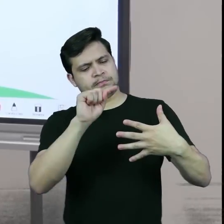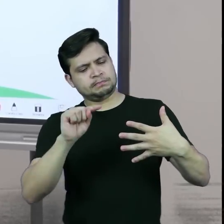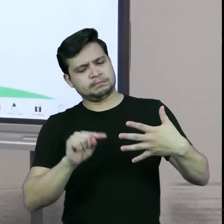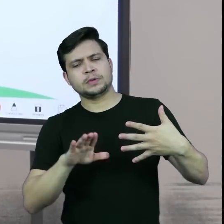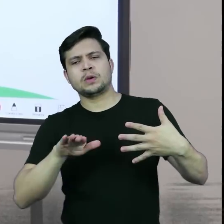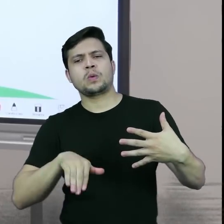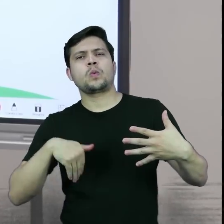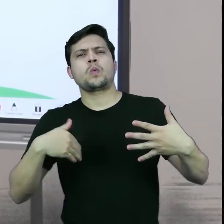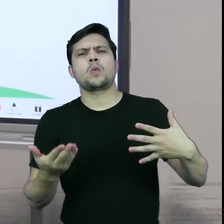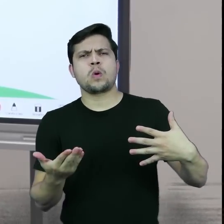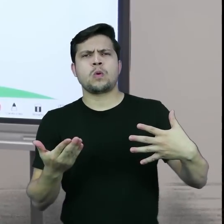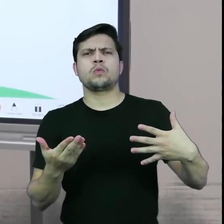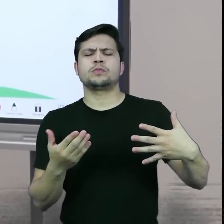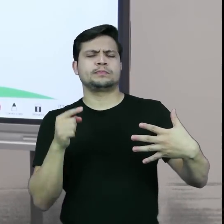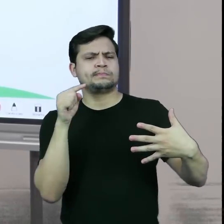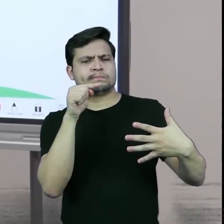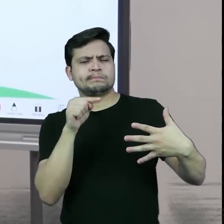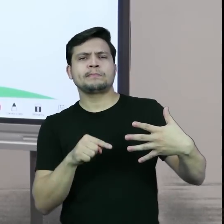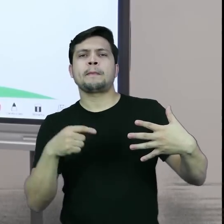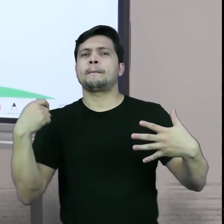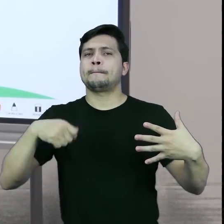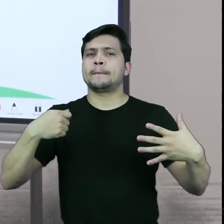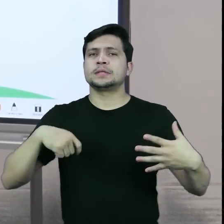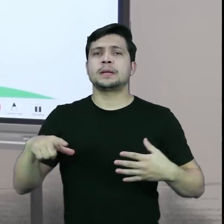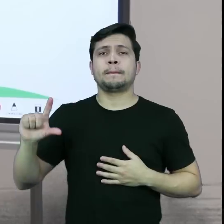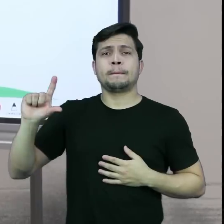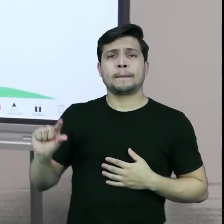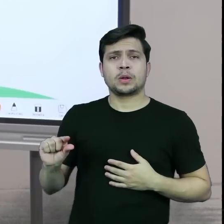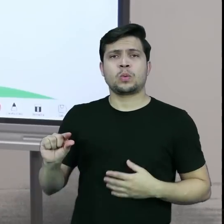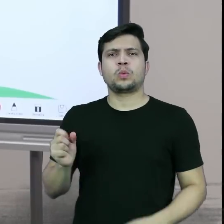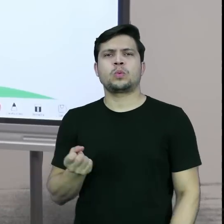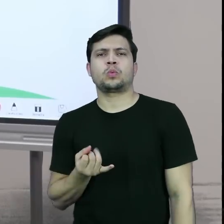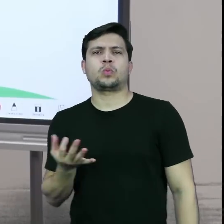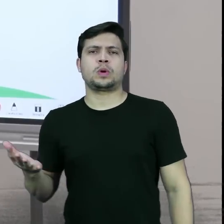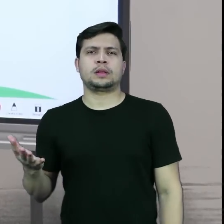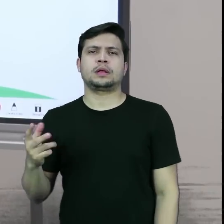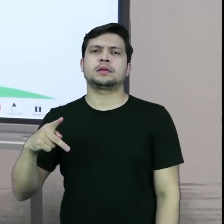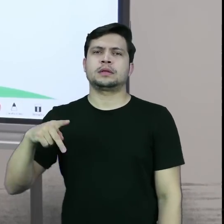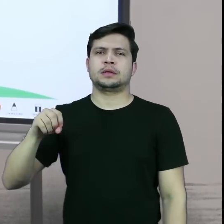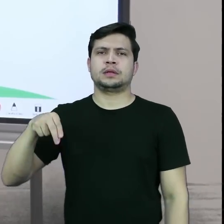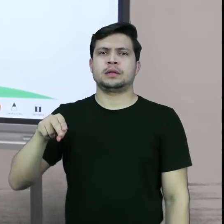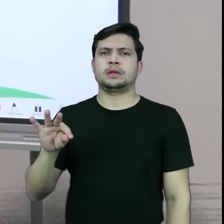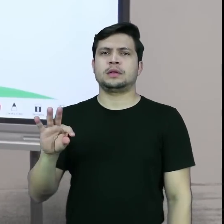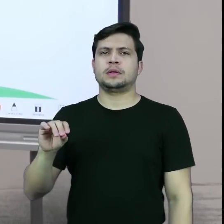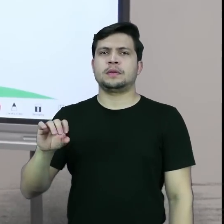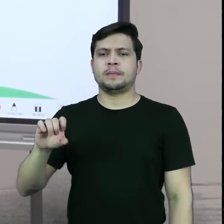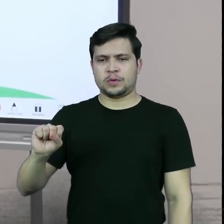33, com mais 21, 54, com mais 21,